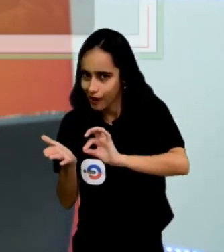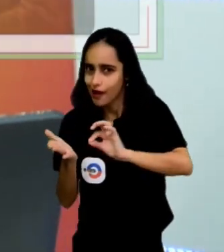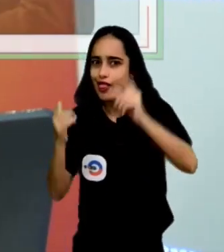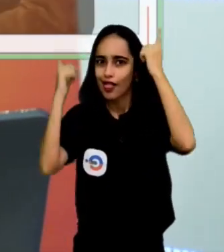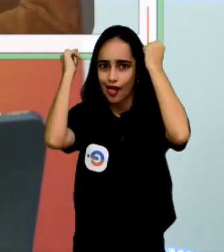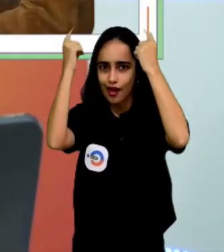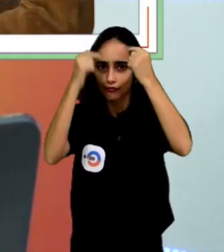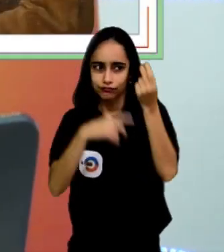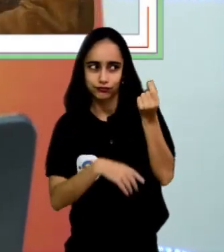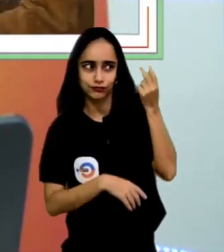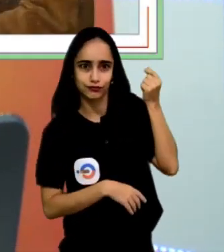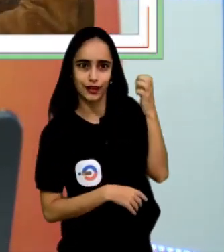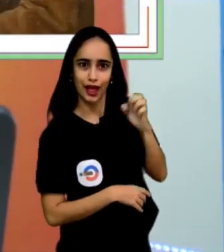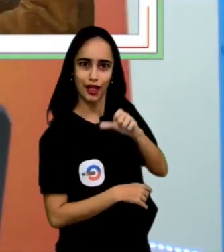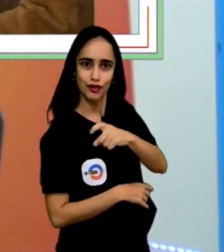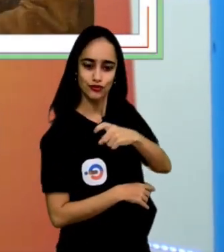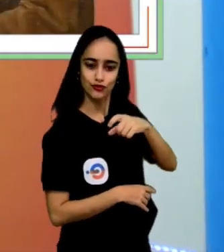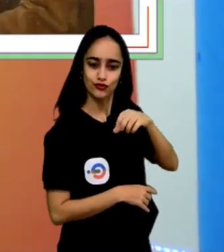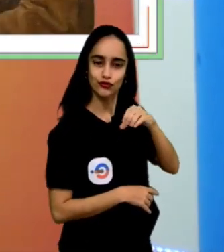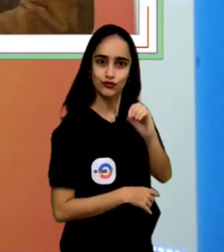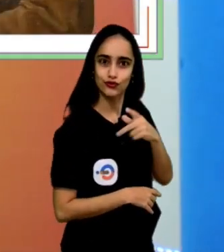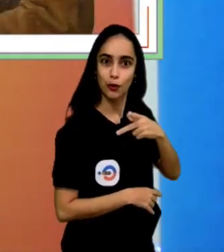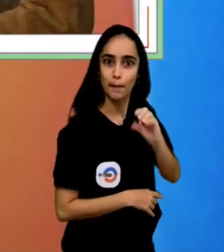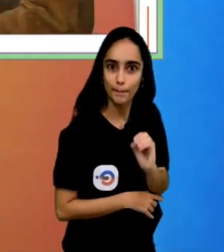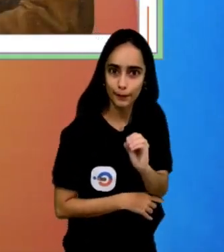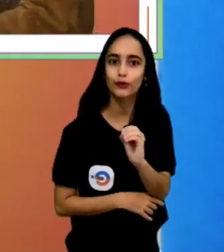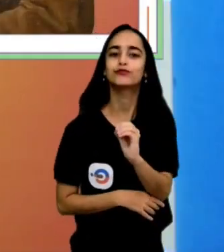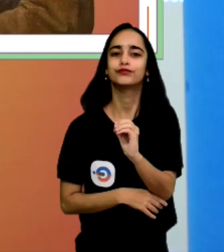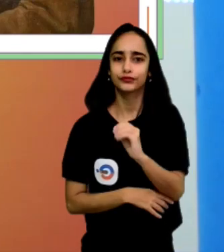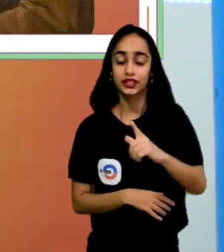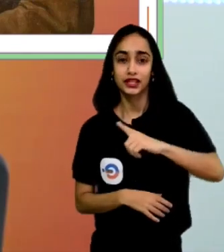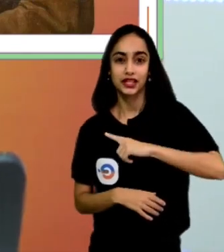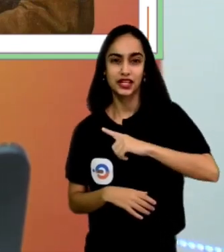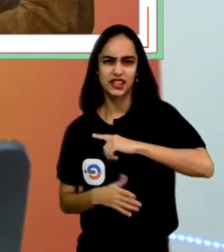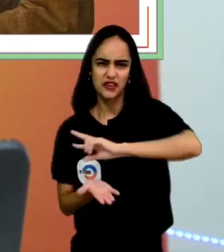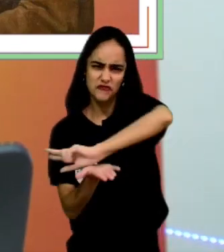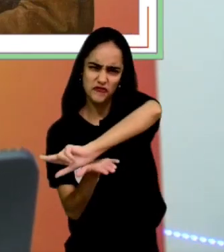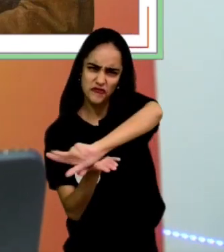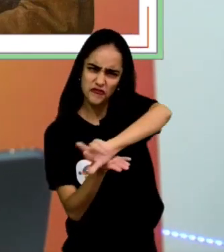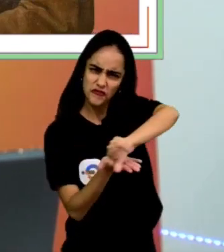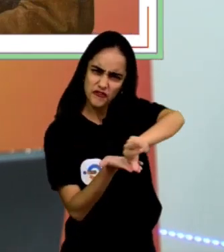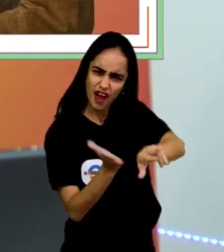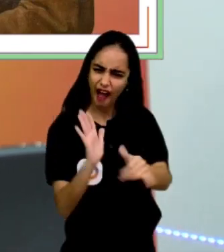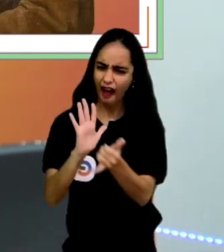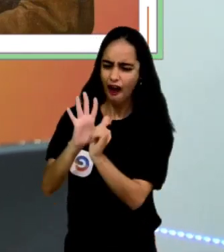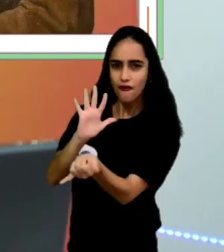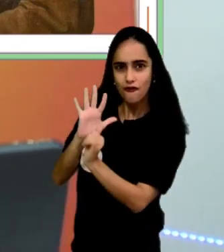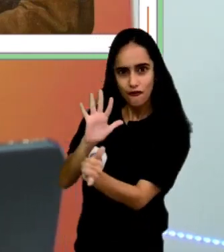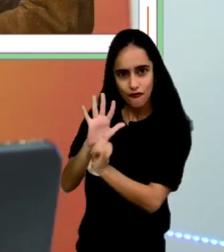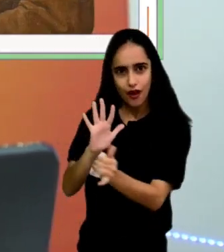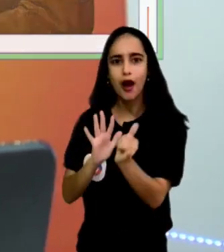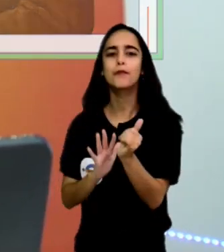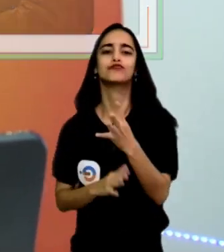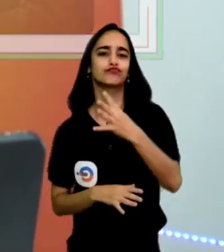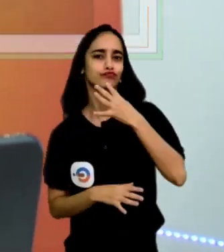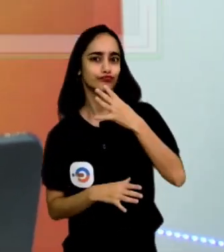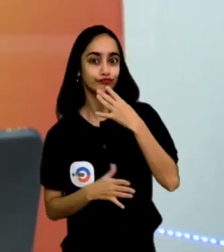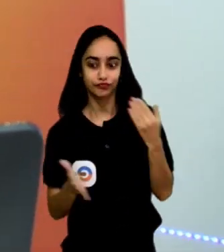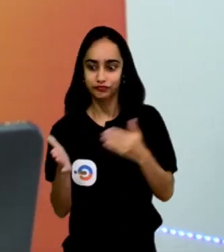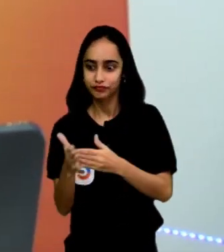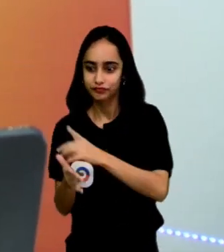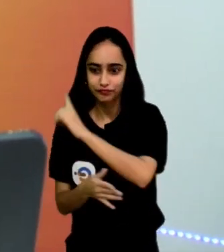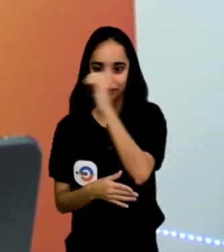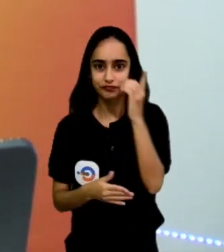o Esopo, a quem são atribuídas várias fábulas populares e conhecidas até o dia de